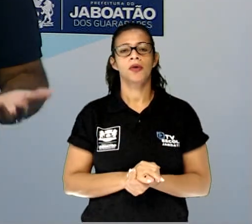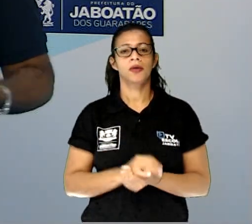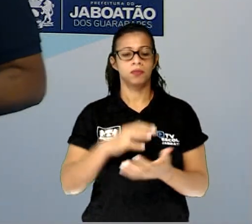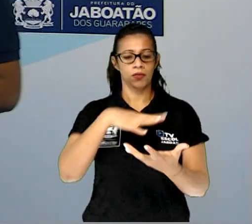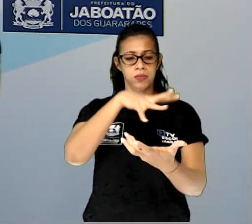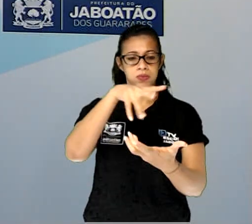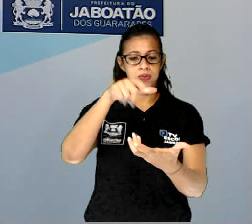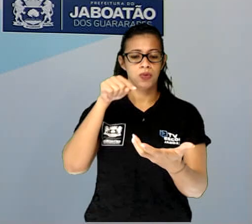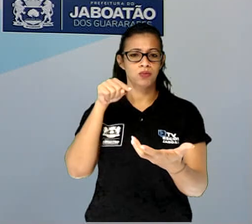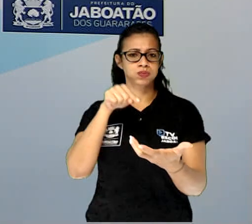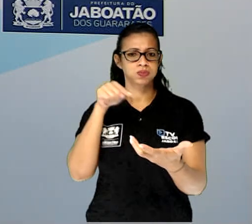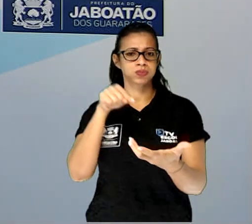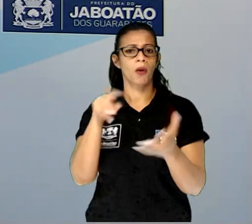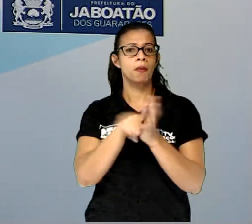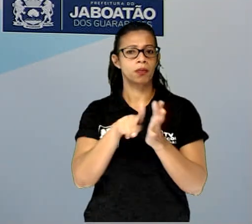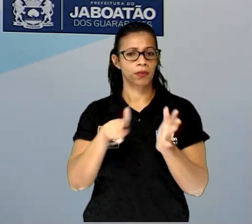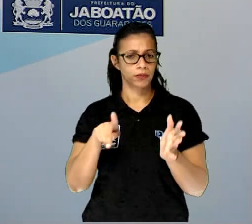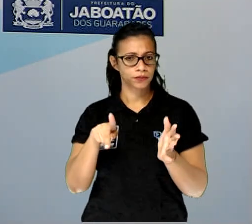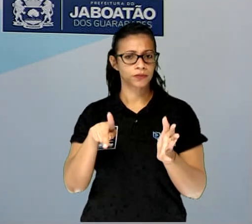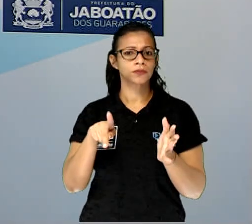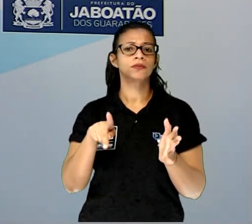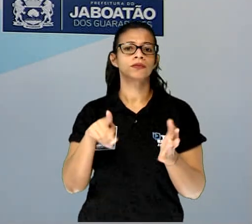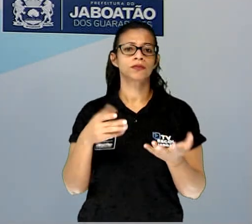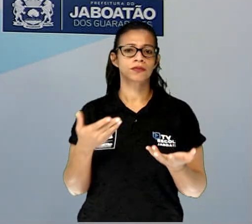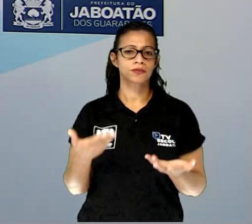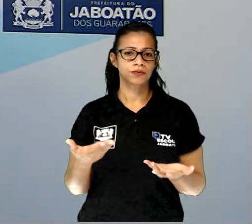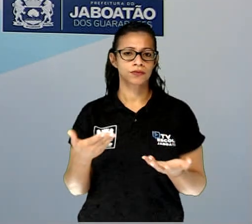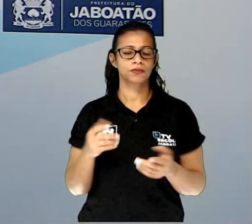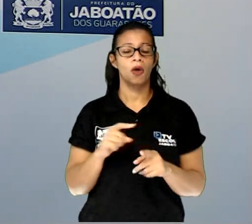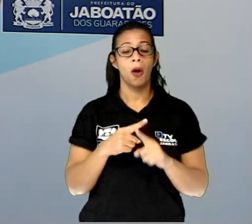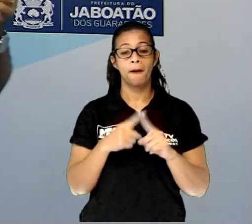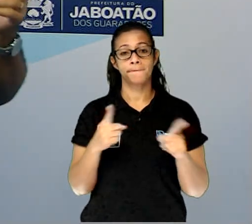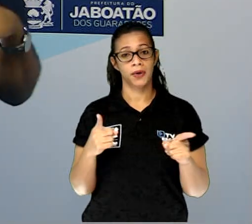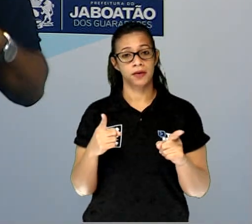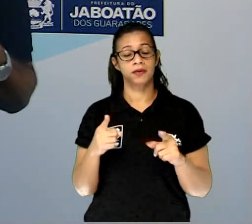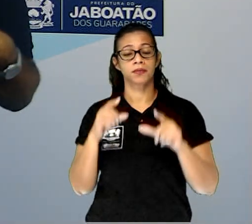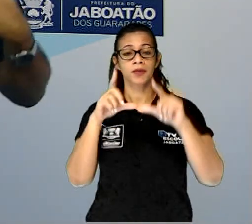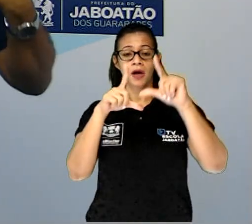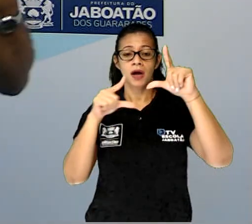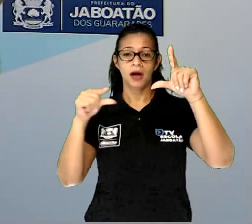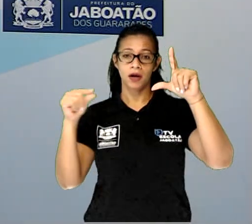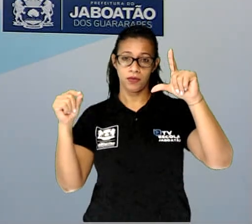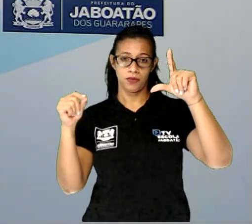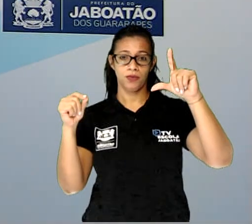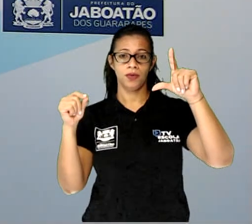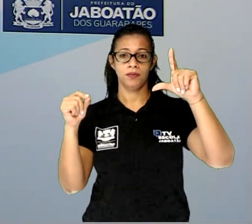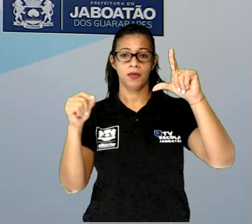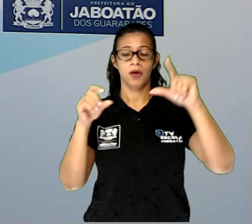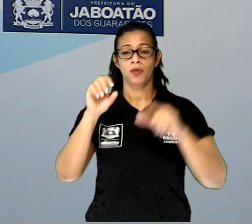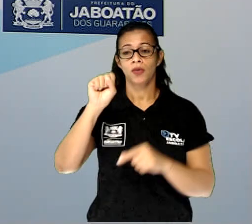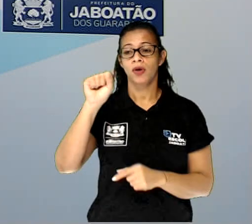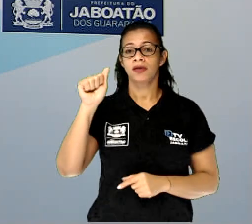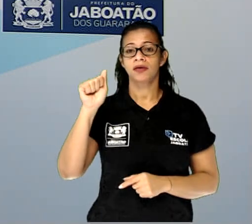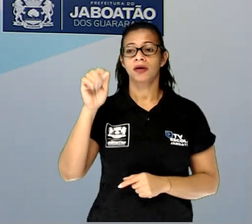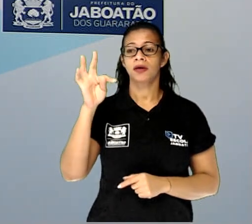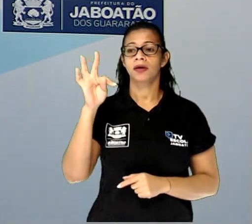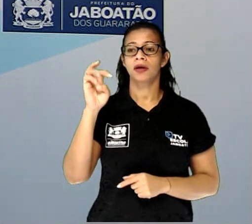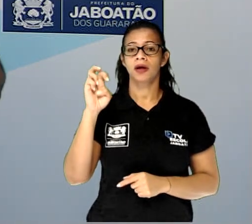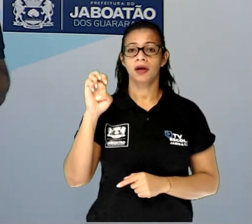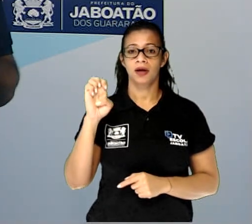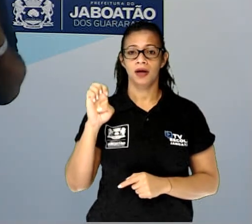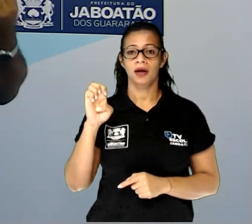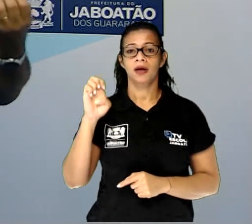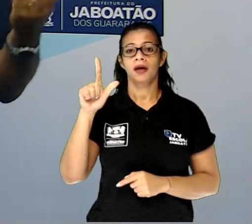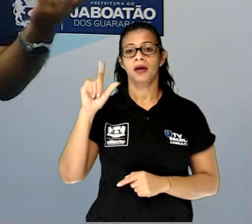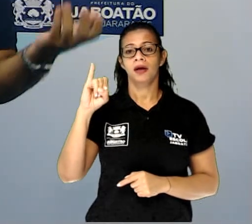momento. Querendo entender aqui que a Lua é um satélite natural. Professor, existem satélites sem ser naturais? Existem. Os